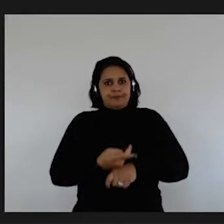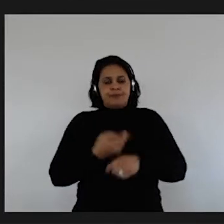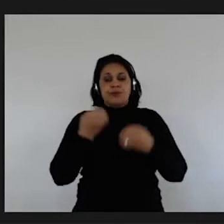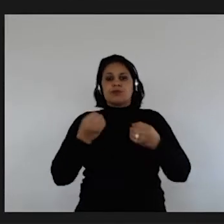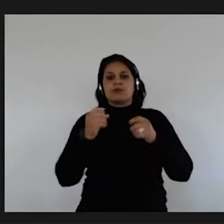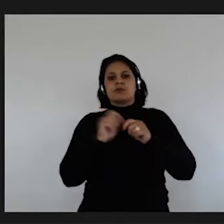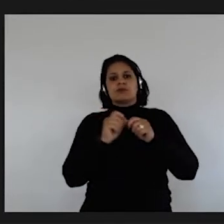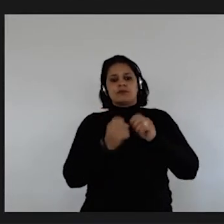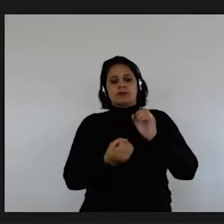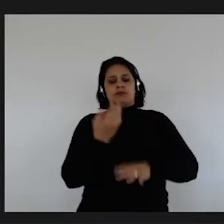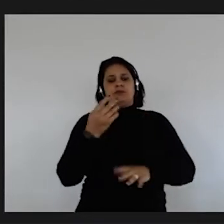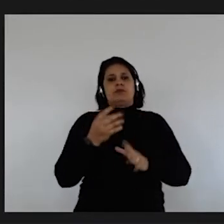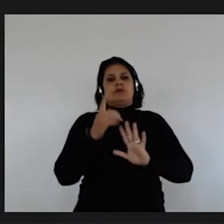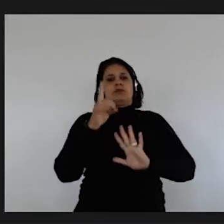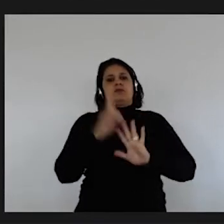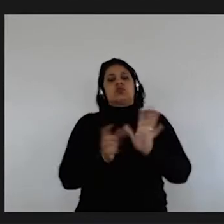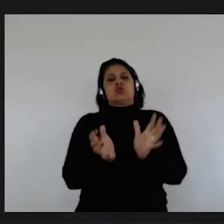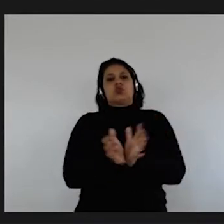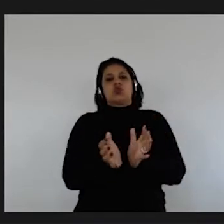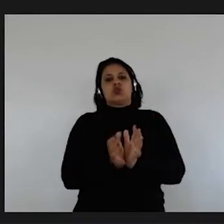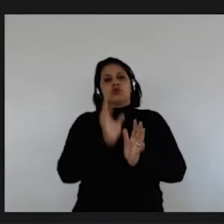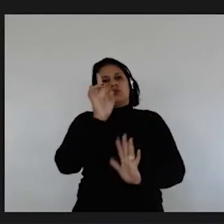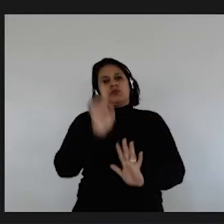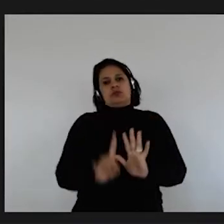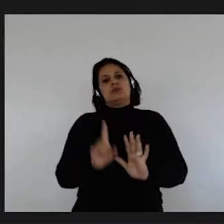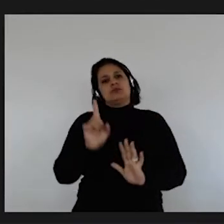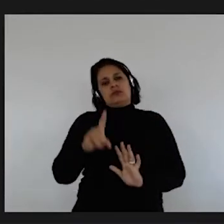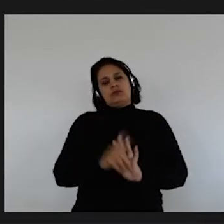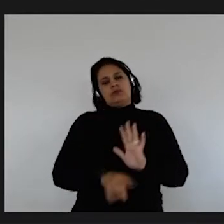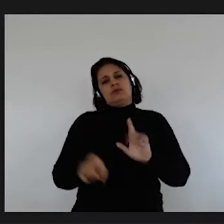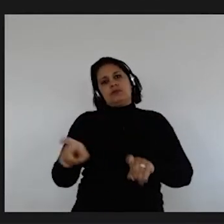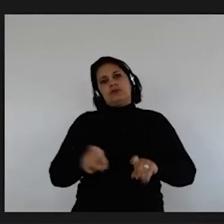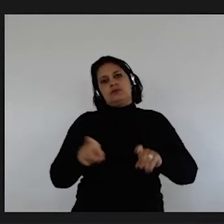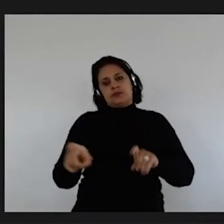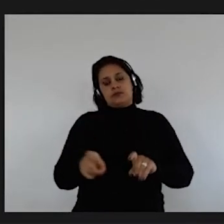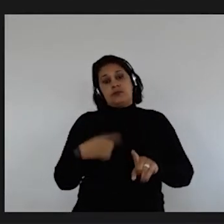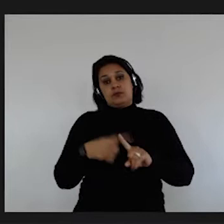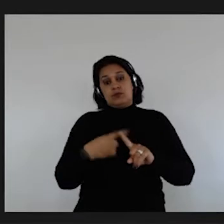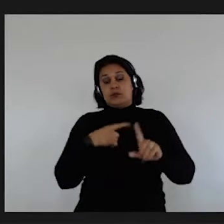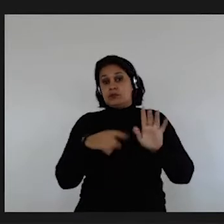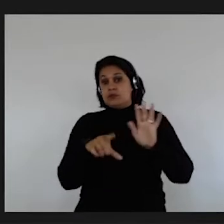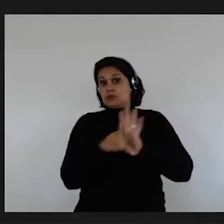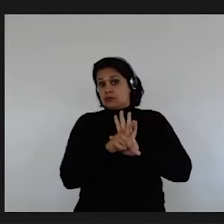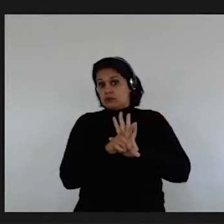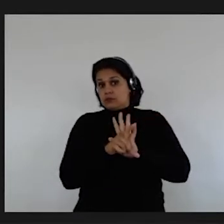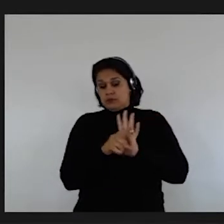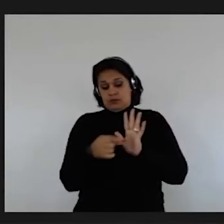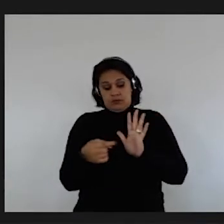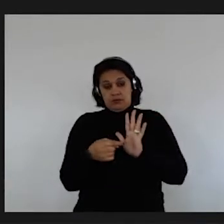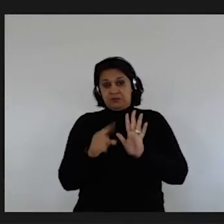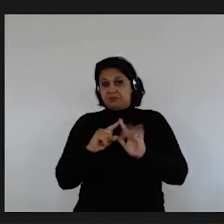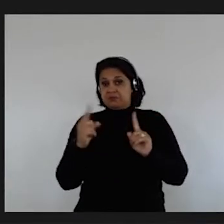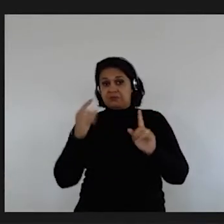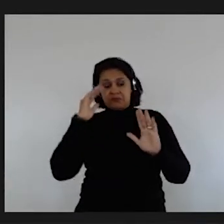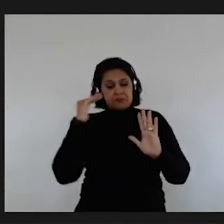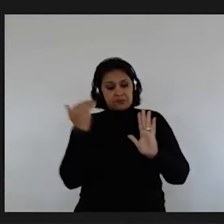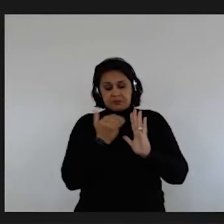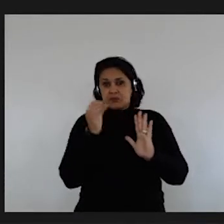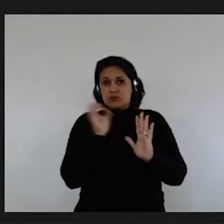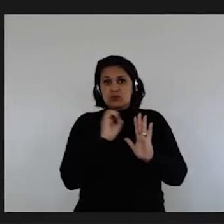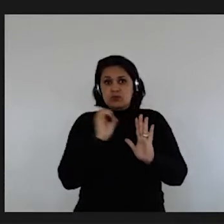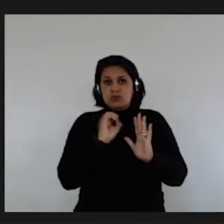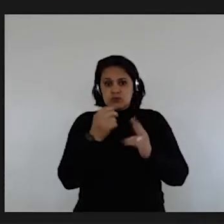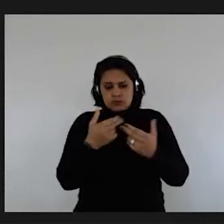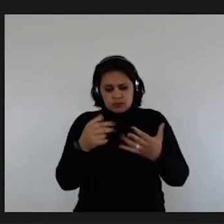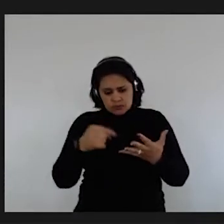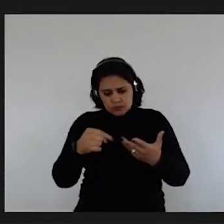corpo jurídico apropriado, que seria o direito agrário, uma vez que as legislações existentes não atendiam às novas relações